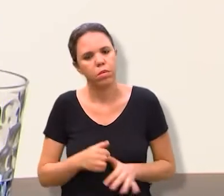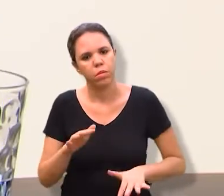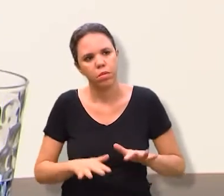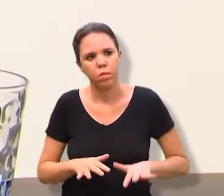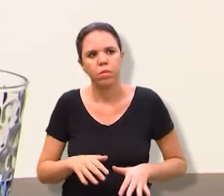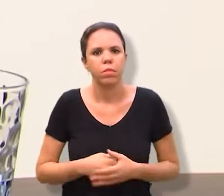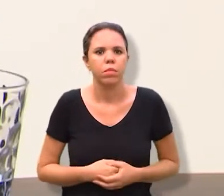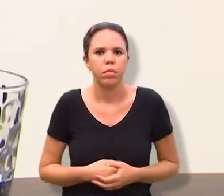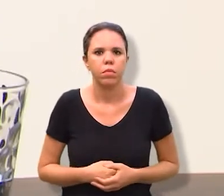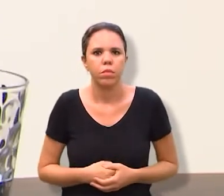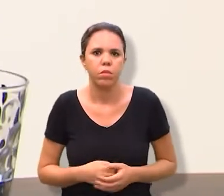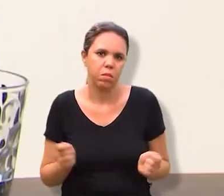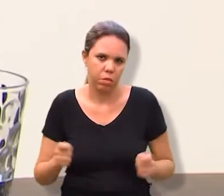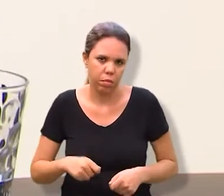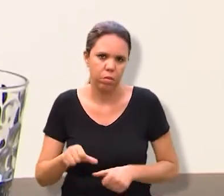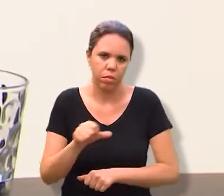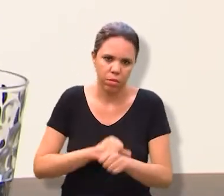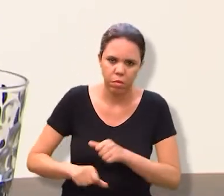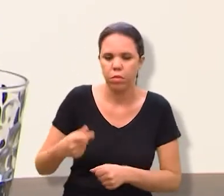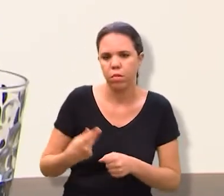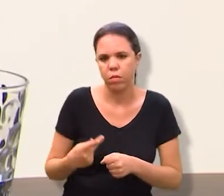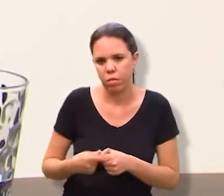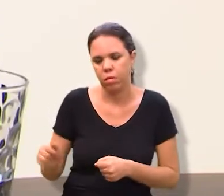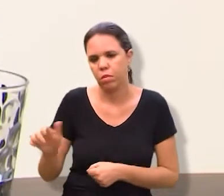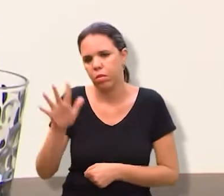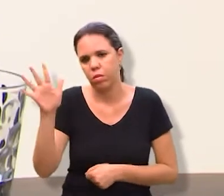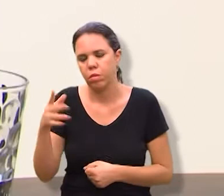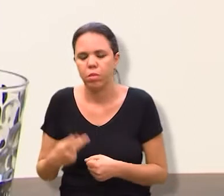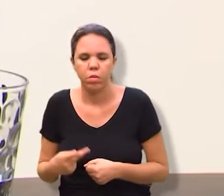Então, muitas vezes é possível trocar